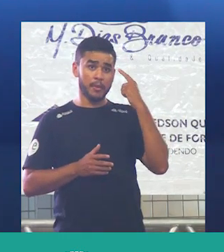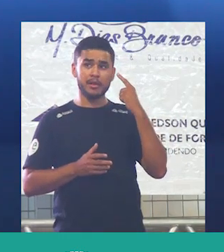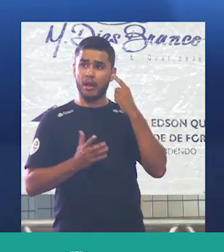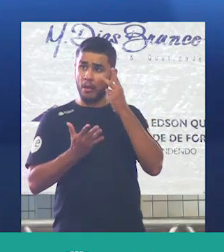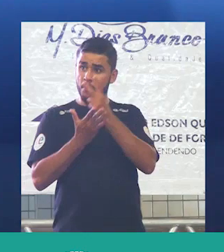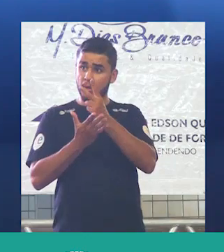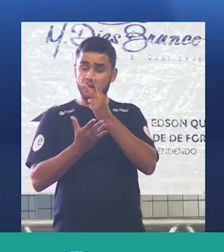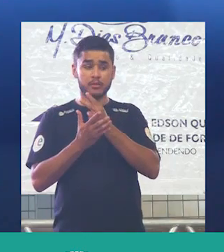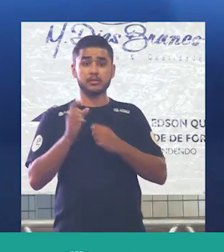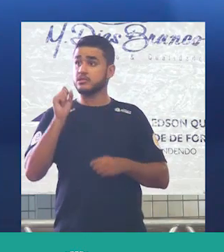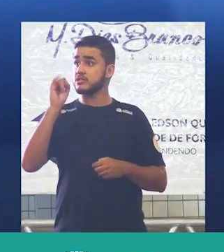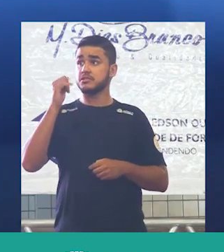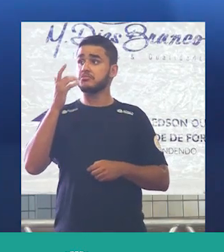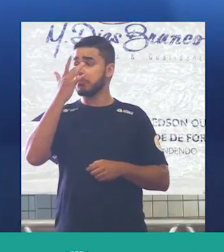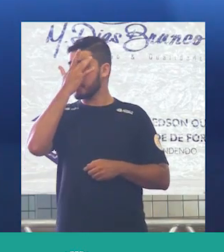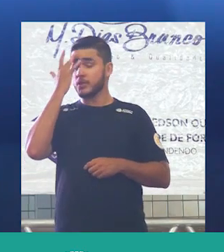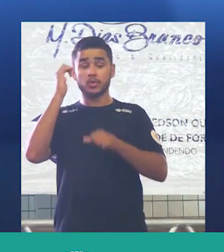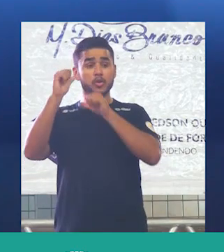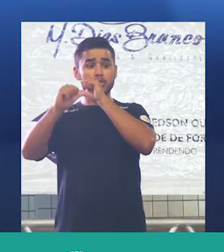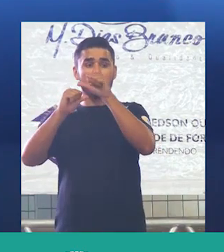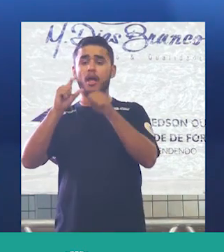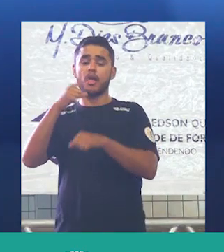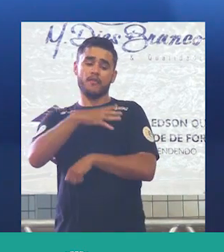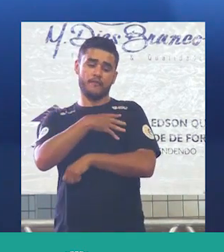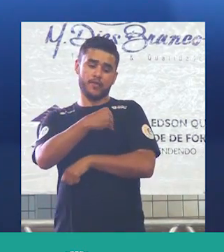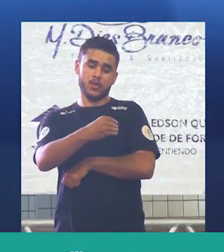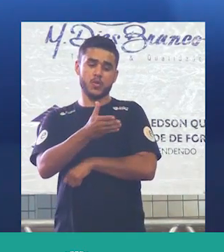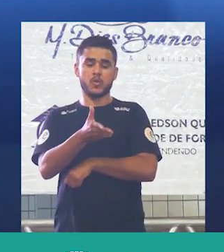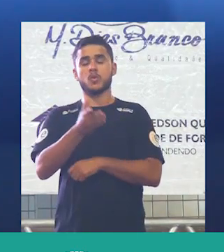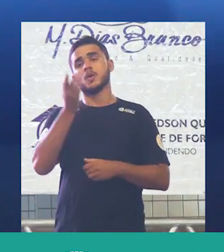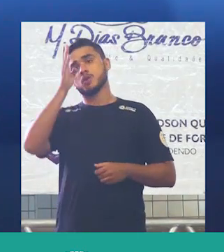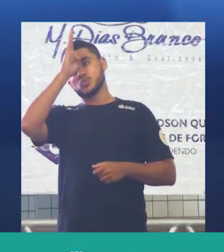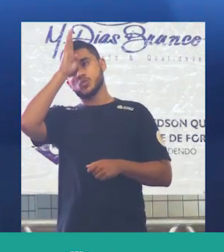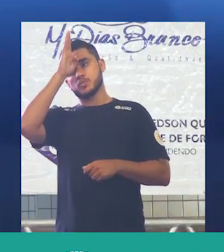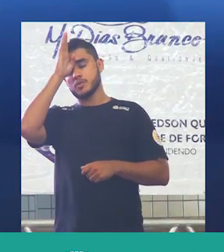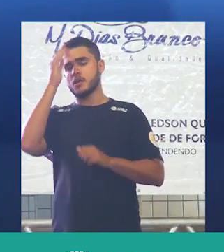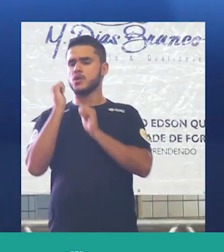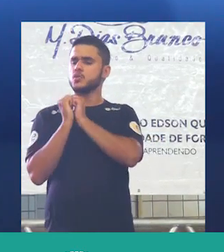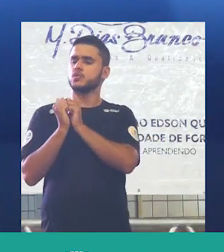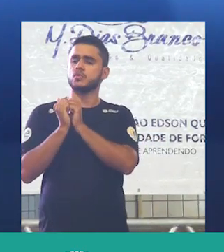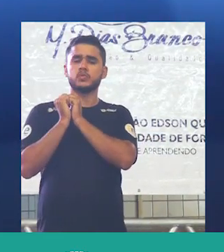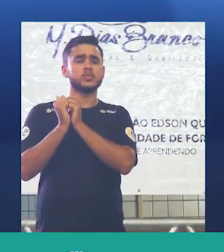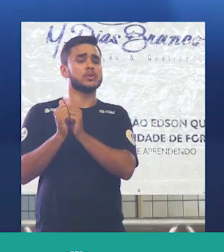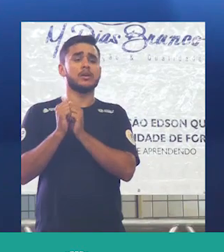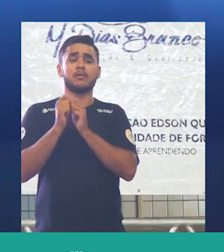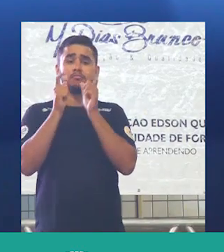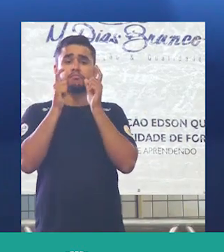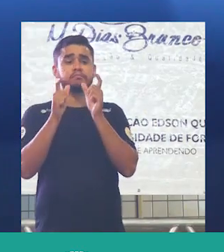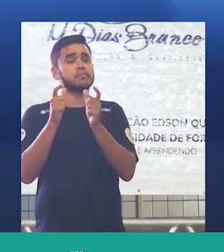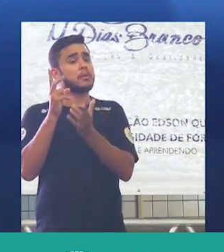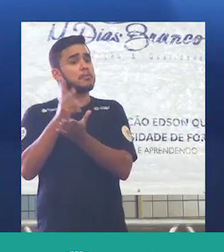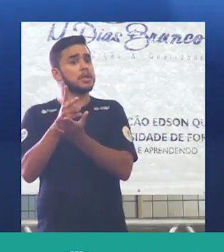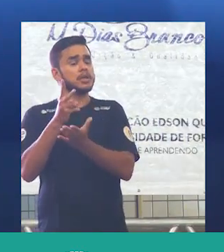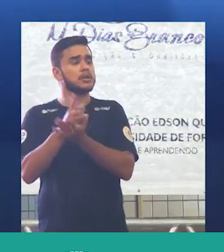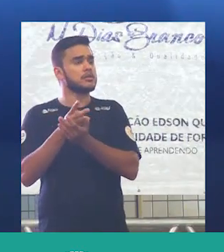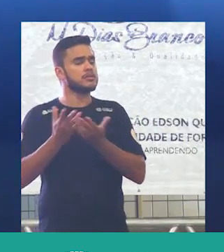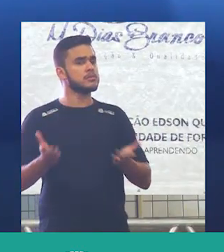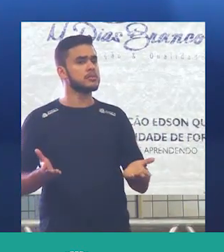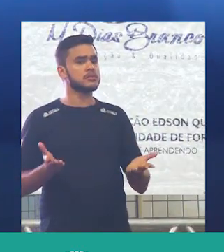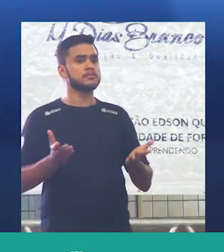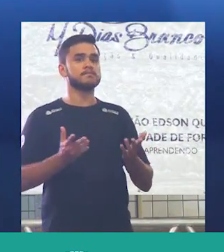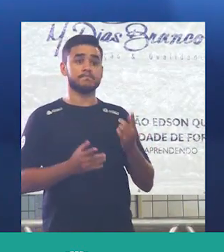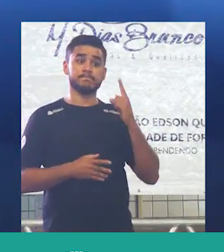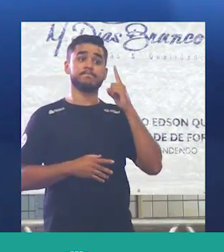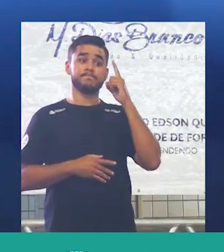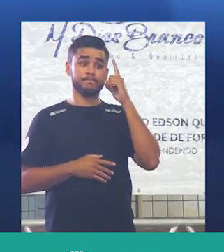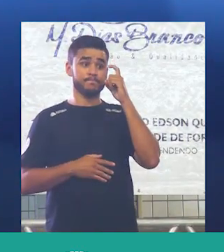eles, são os filhos deles, né? Ou os sobrinhos, ou os aliados, mas vão estar sempre atendendo os mesmos interesses. Então é difícil